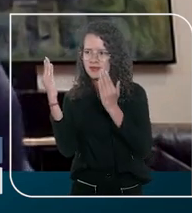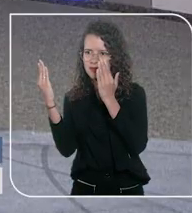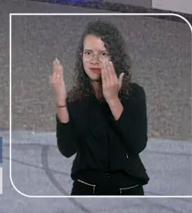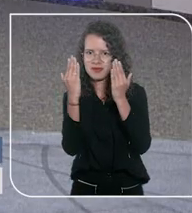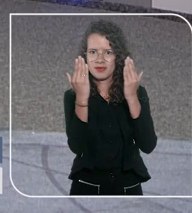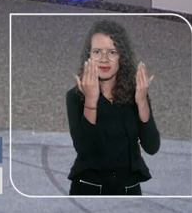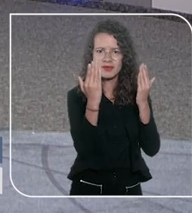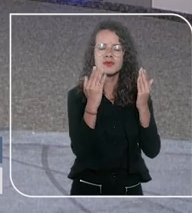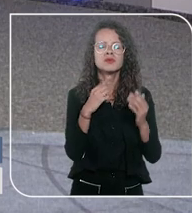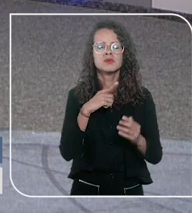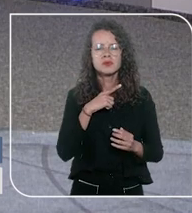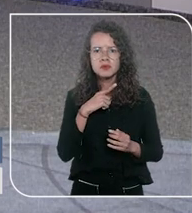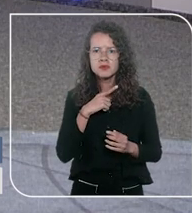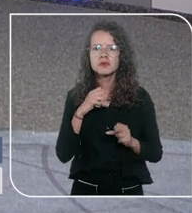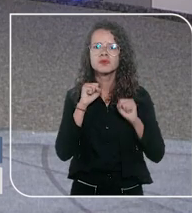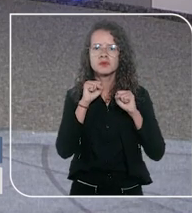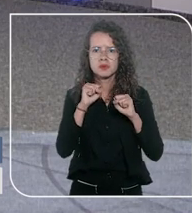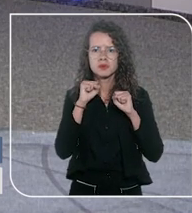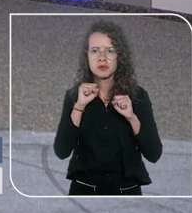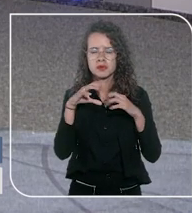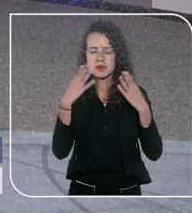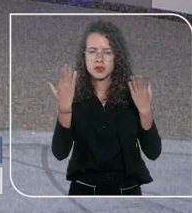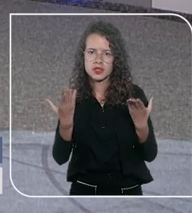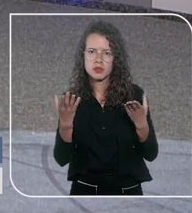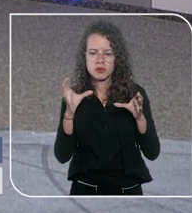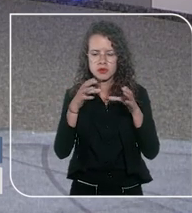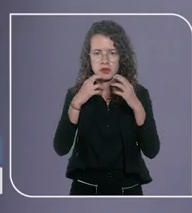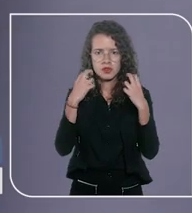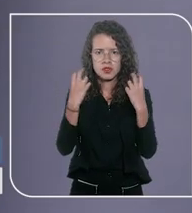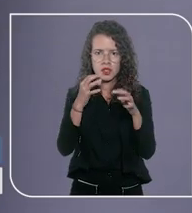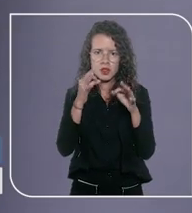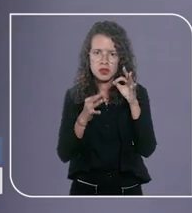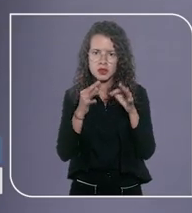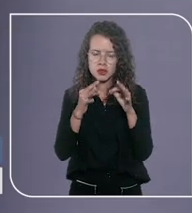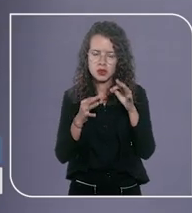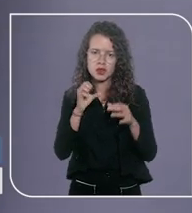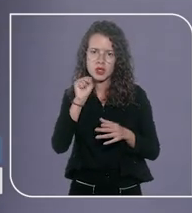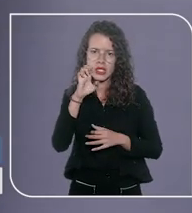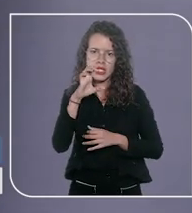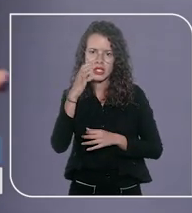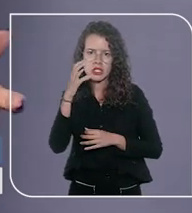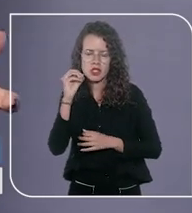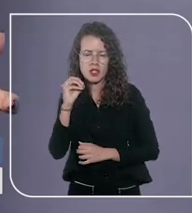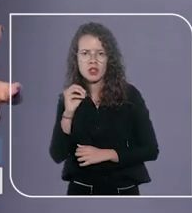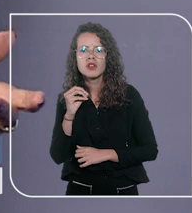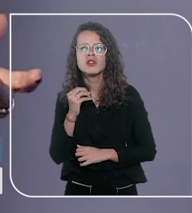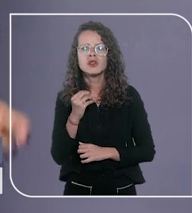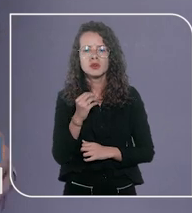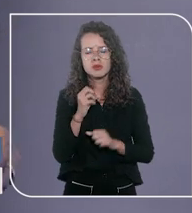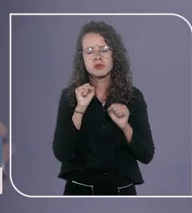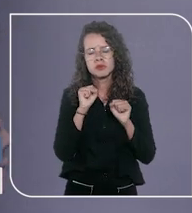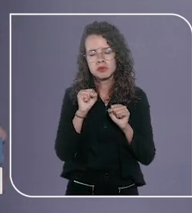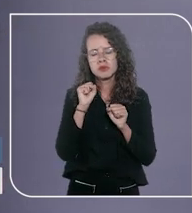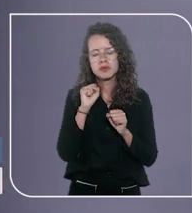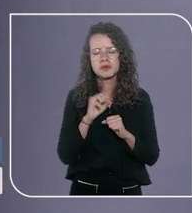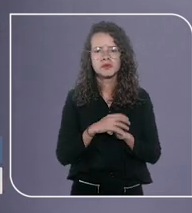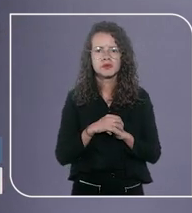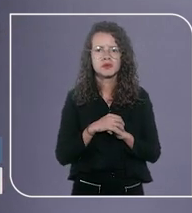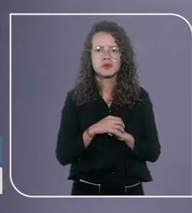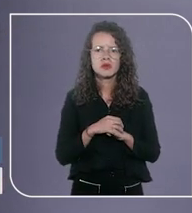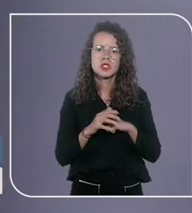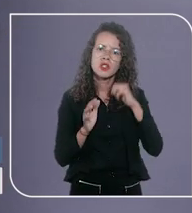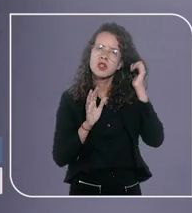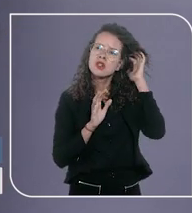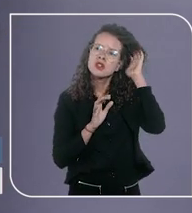seção ou da corte que julgar o embargo de divergência. Doutor Maurício, o valor de indenizações por dano moral, ele pode